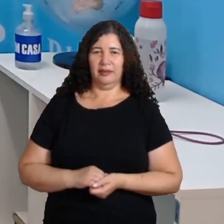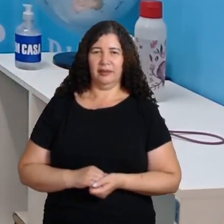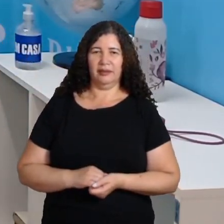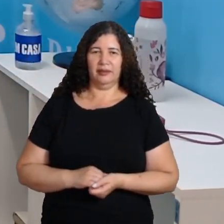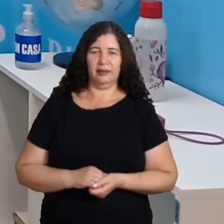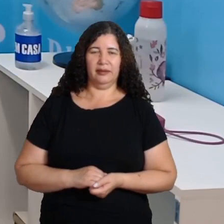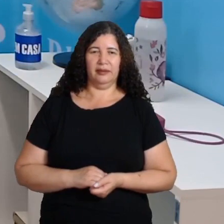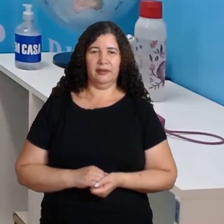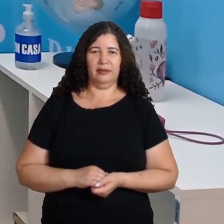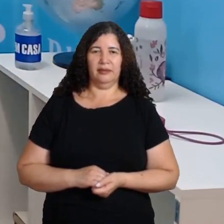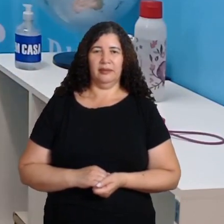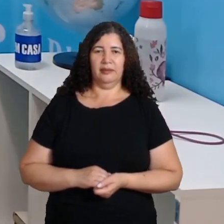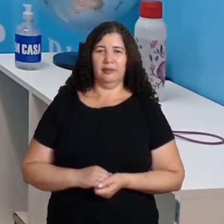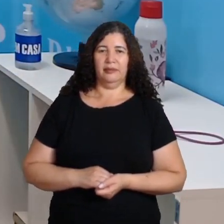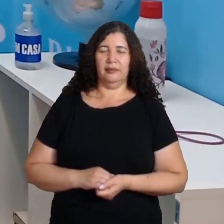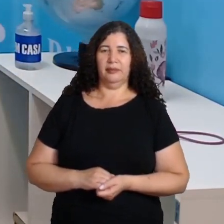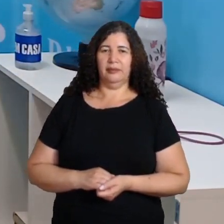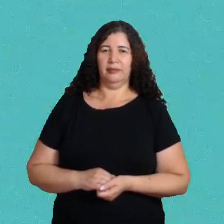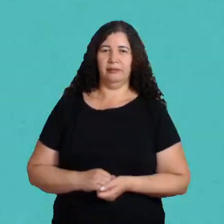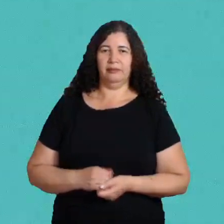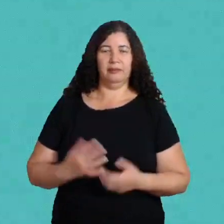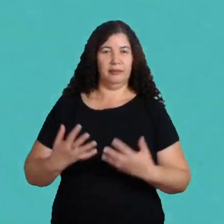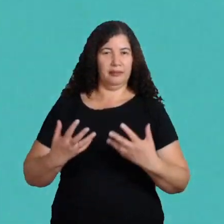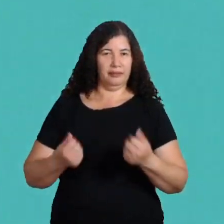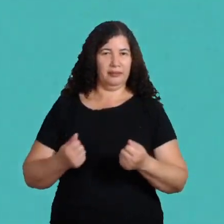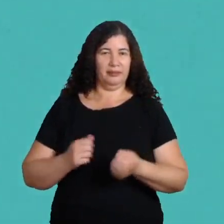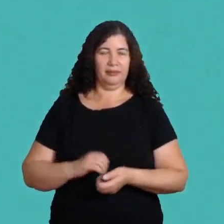tá bom? Vamos lá?